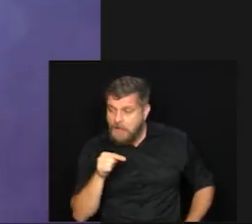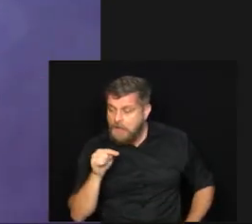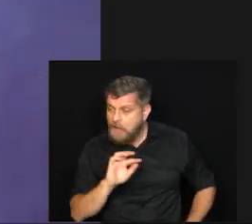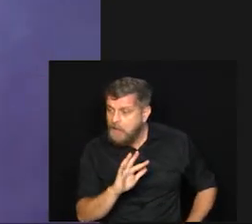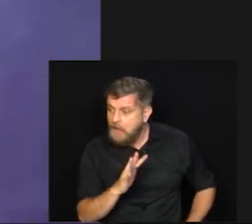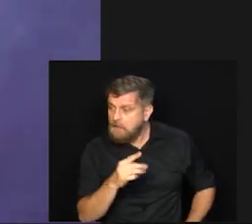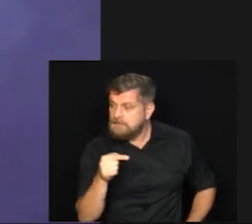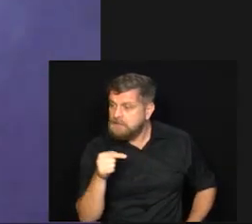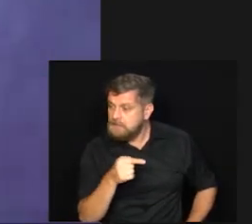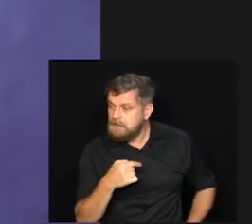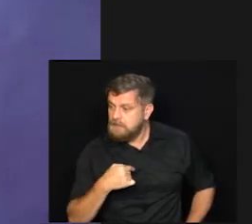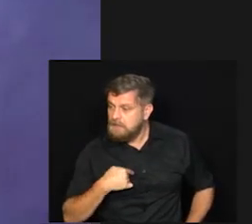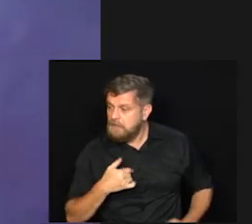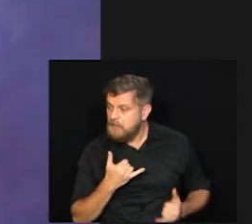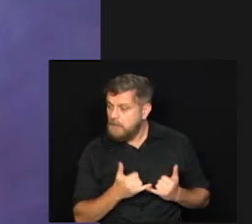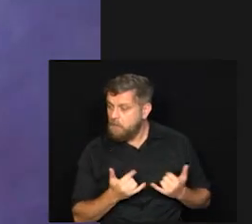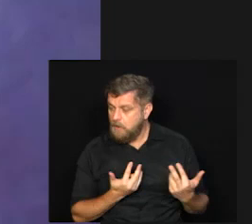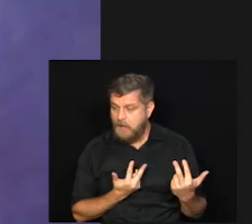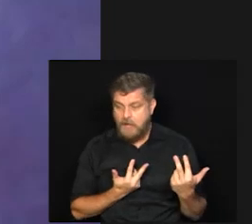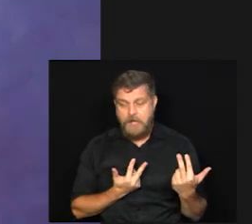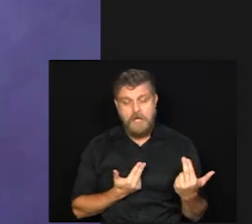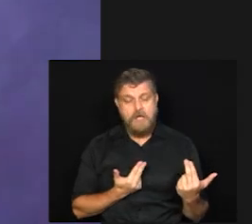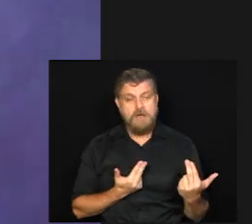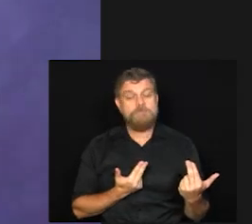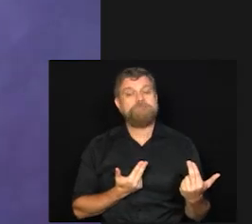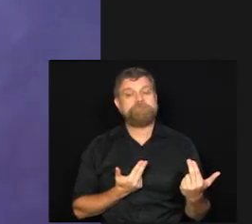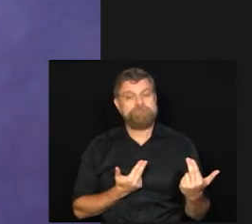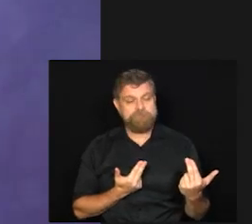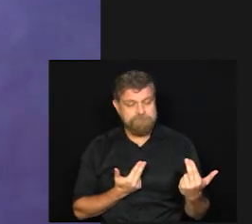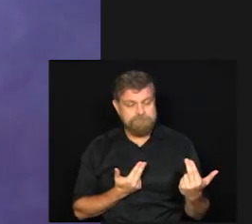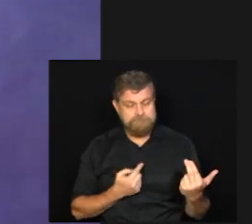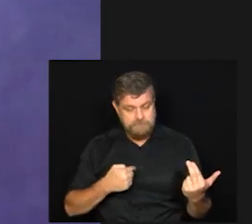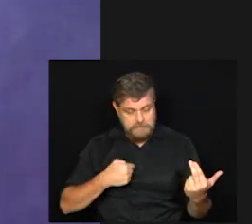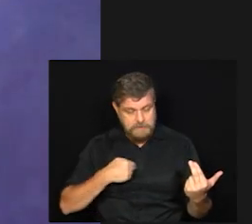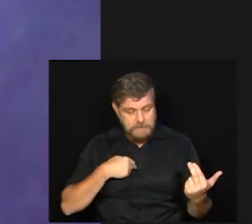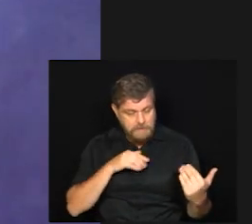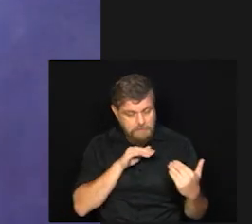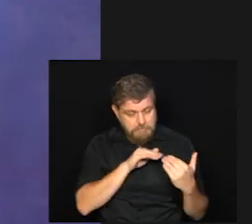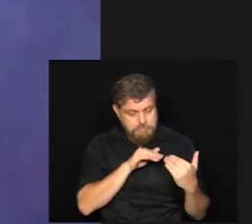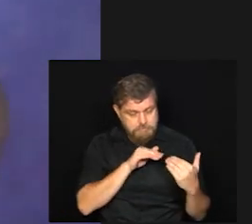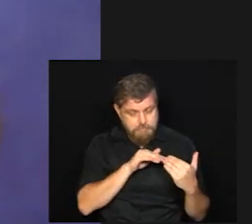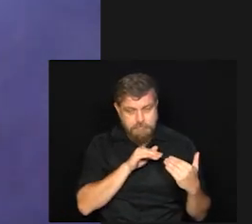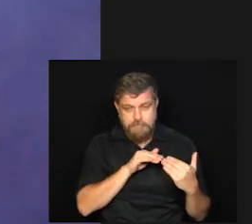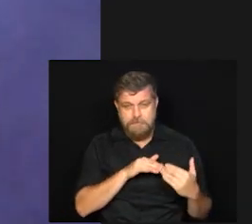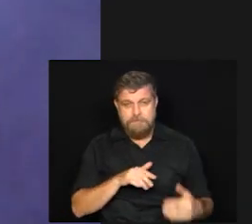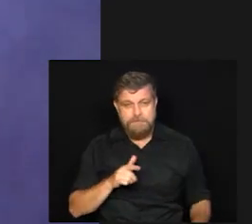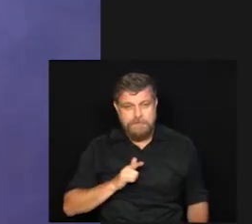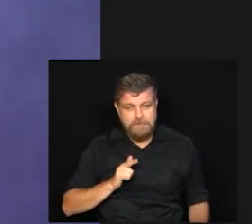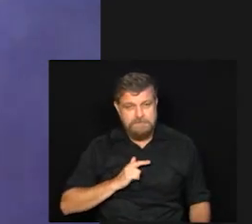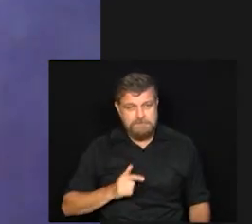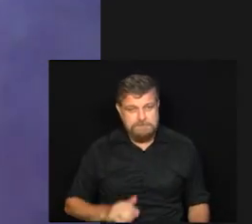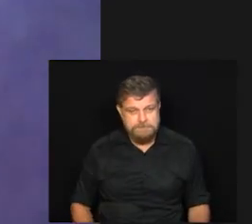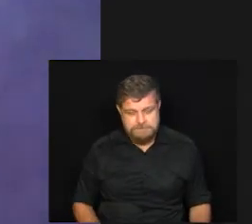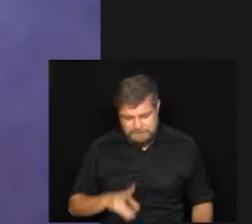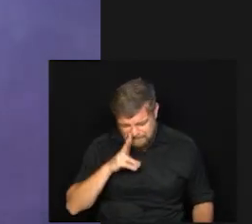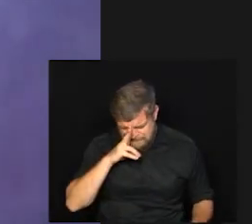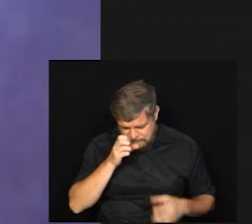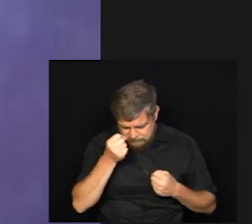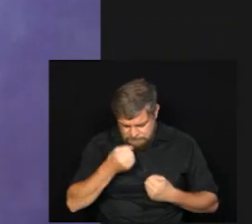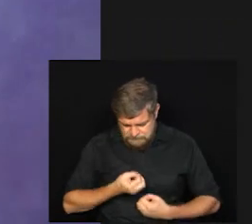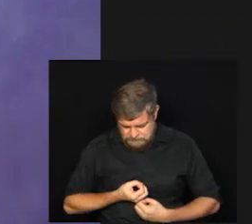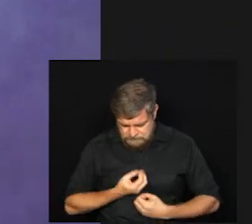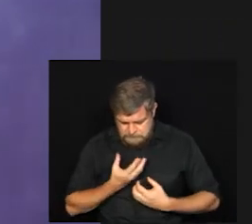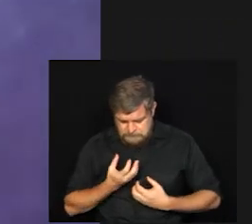acontece com ele também, isso aconteceu com ela também, isso acontece comigo. E aí você vai criando uma força